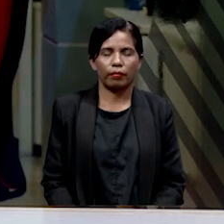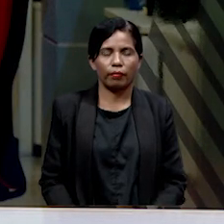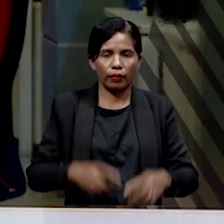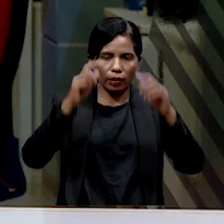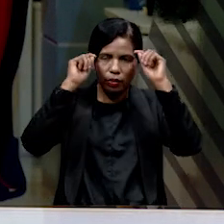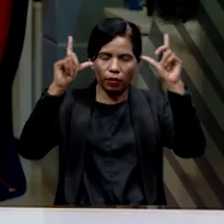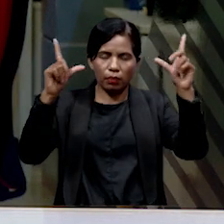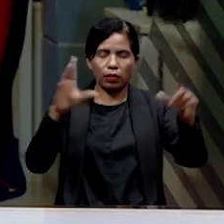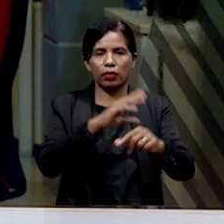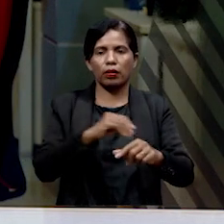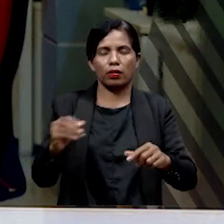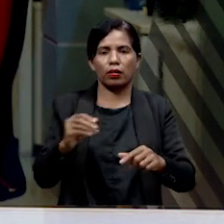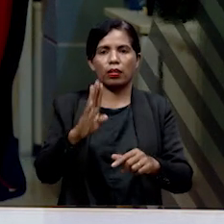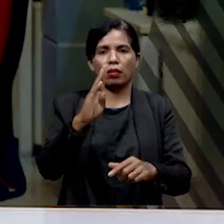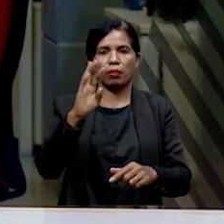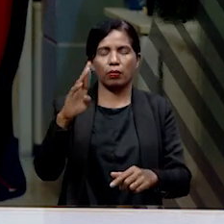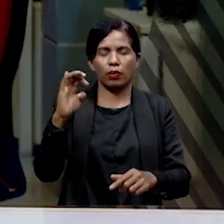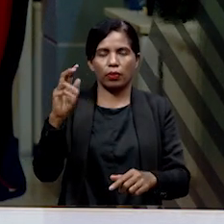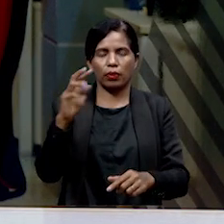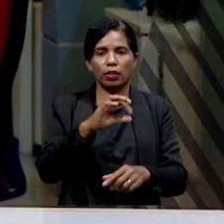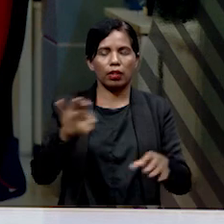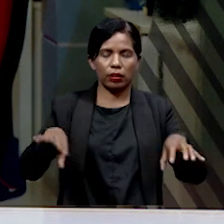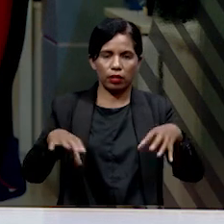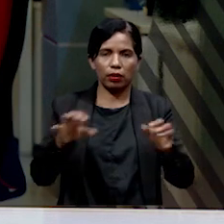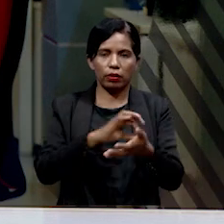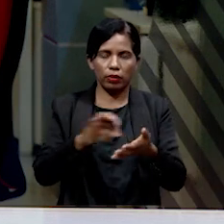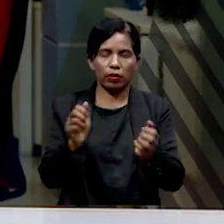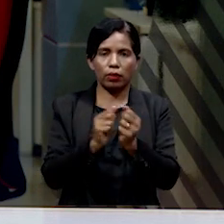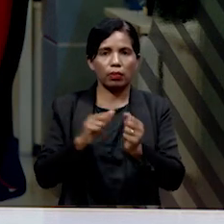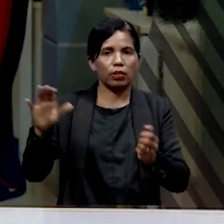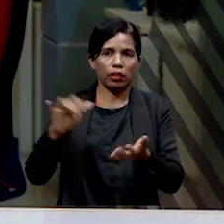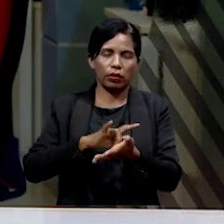Timor-Leste no Brunei assina acordo com a serviço aéreo.